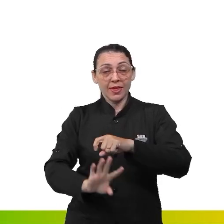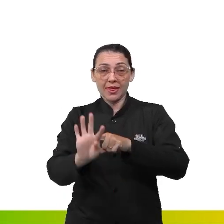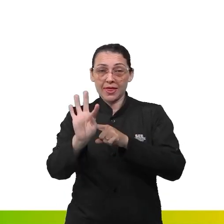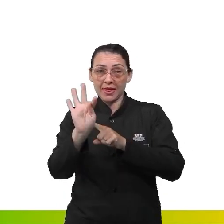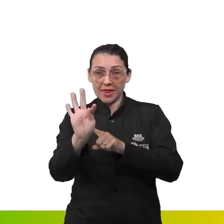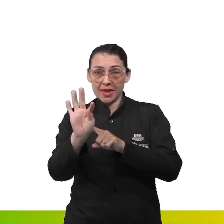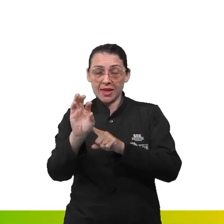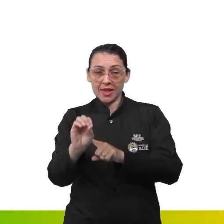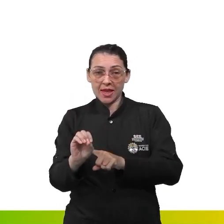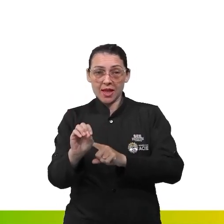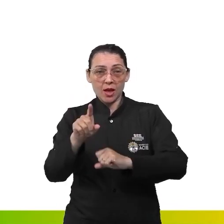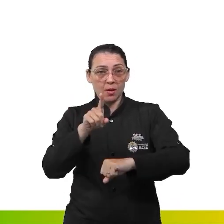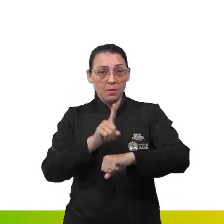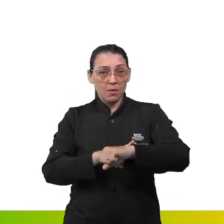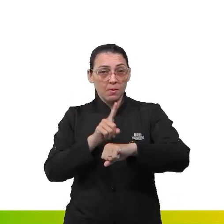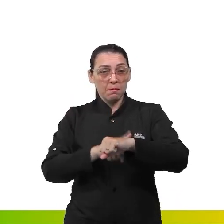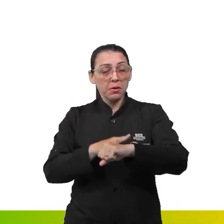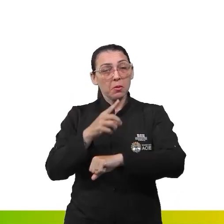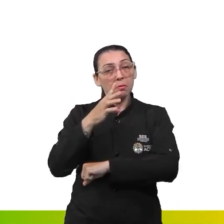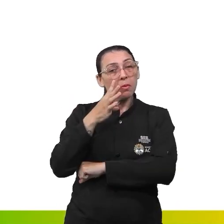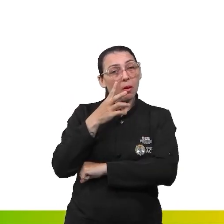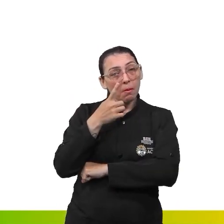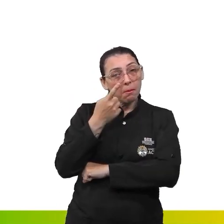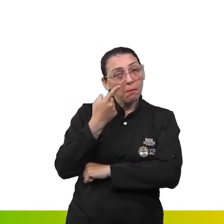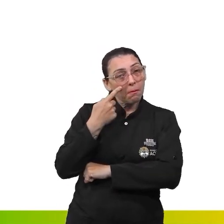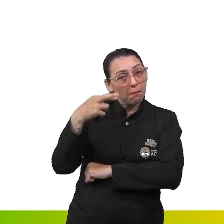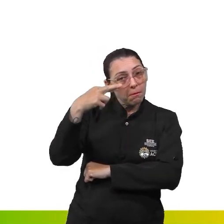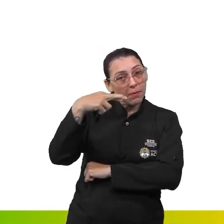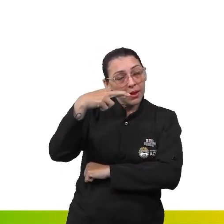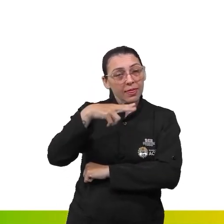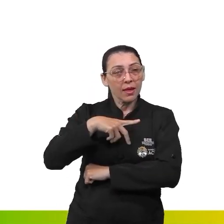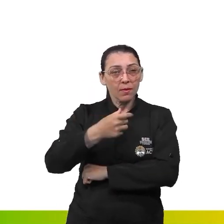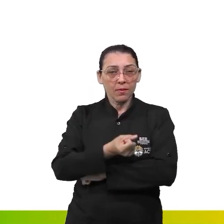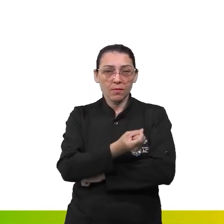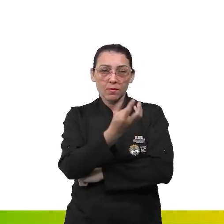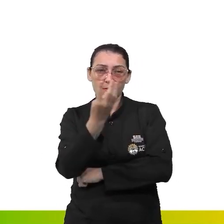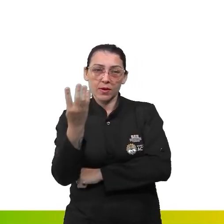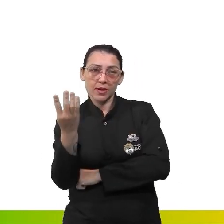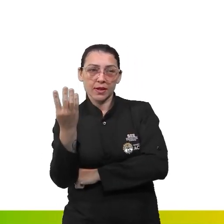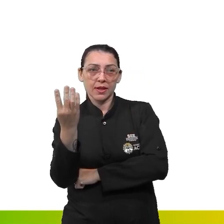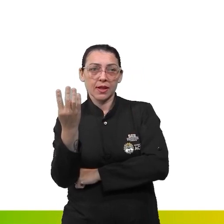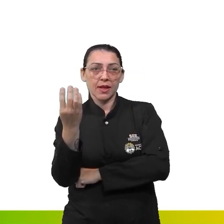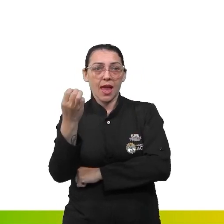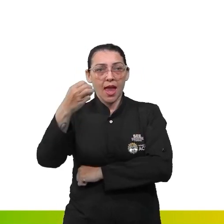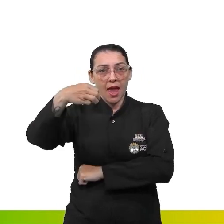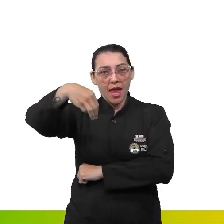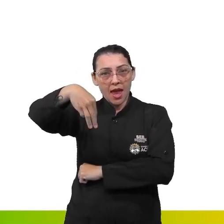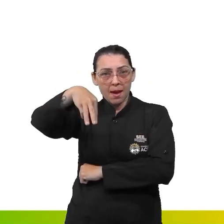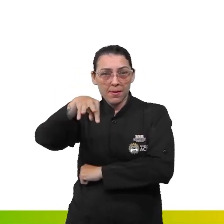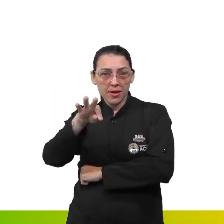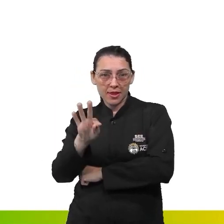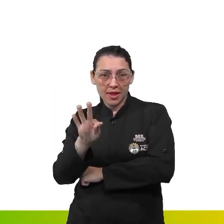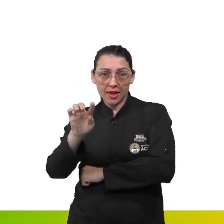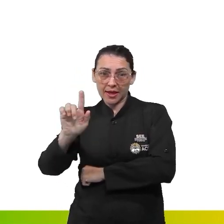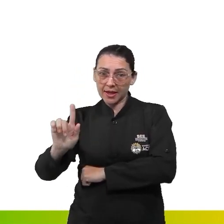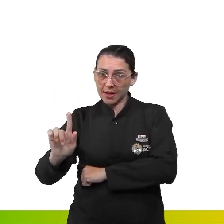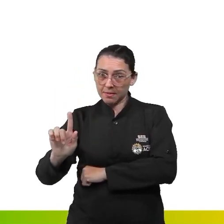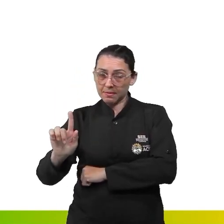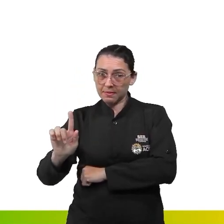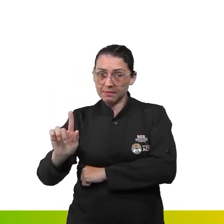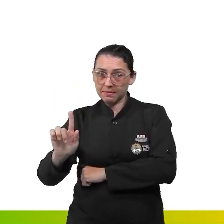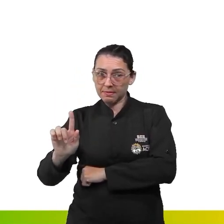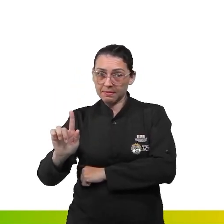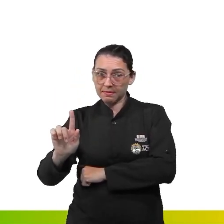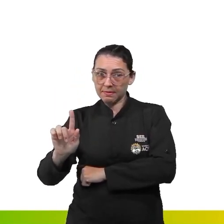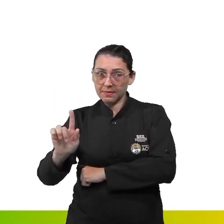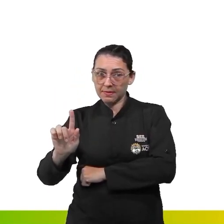aqui, que é o momento da observação, existe uma quantidade m de t gramas. Esse m de t